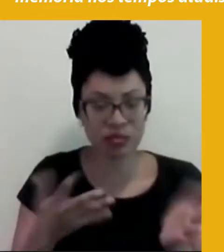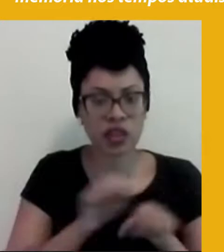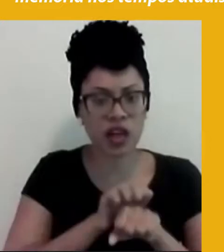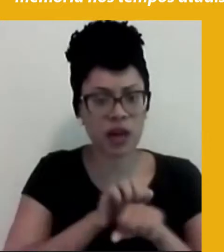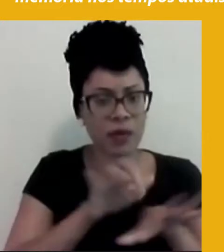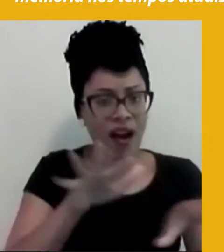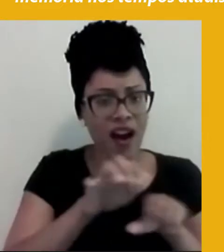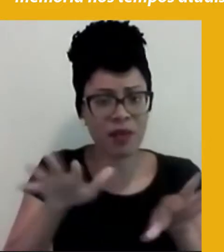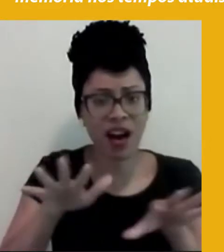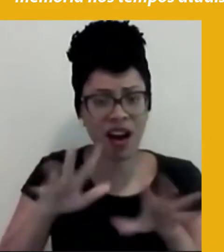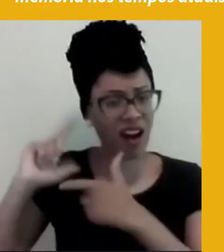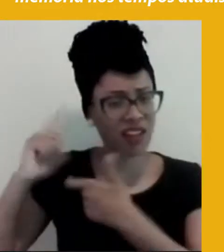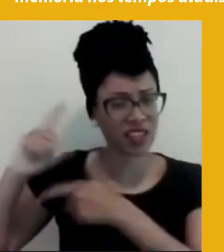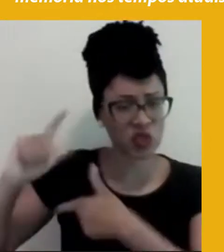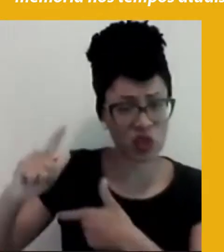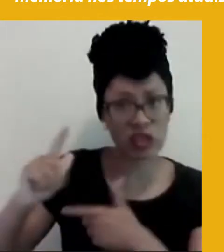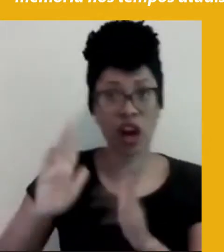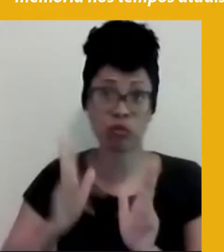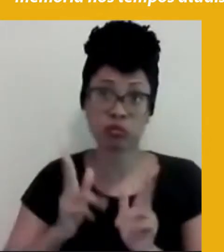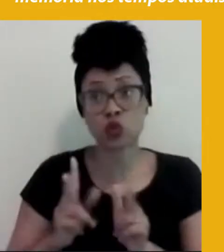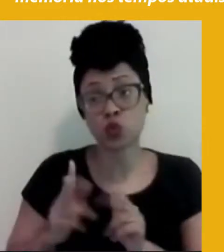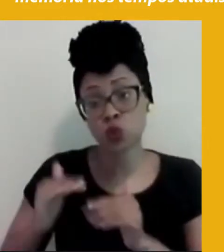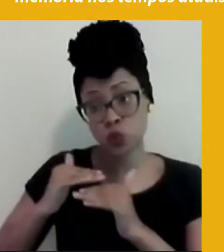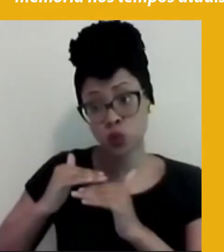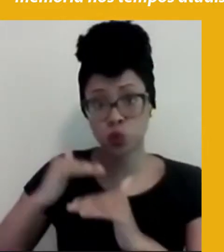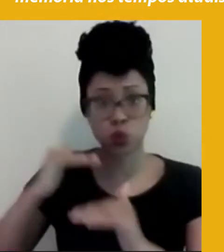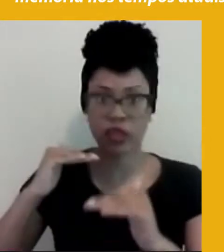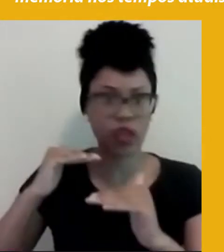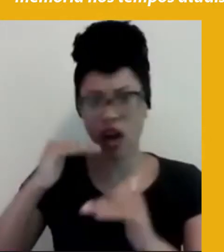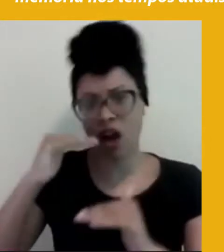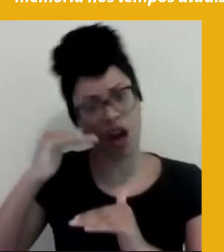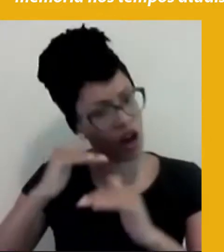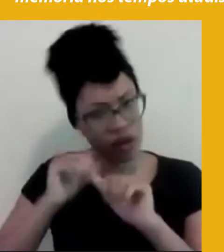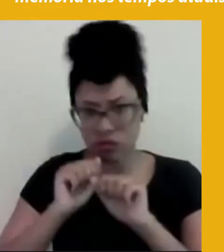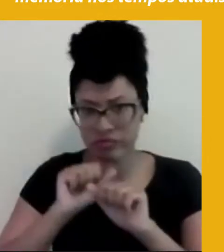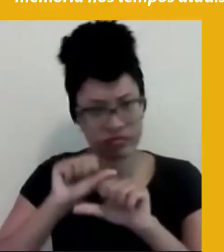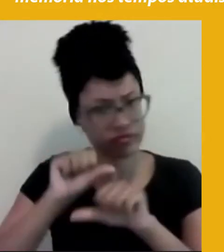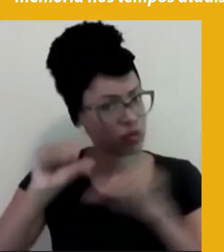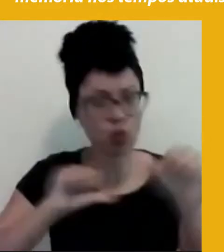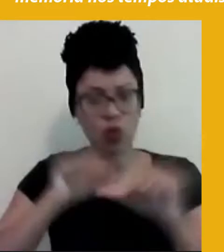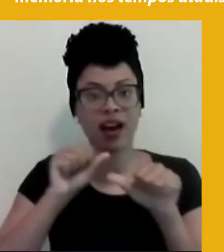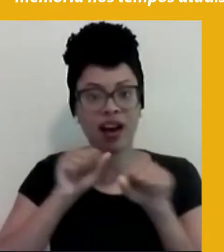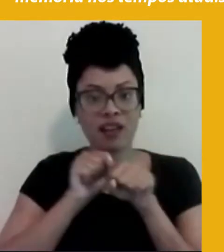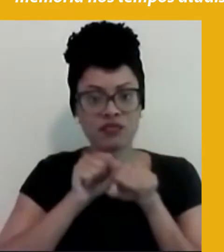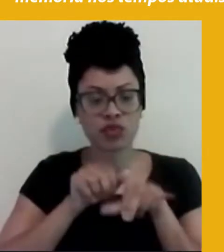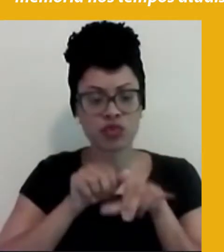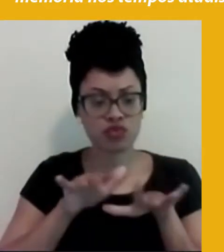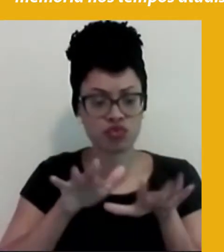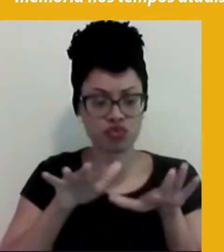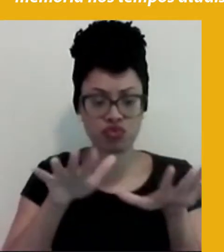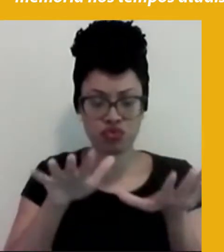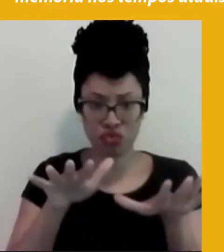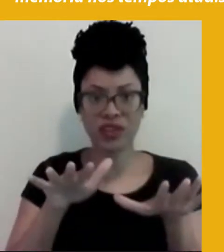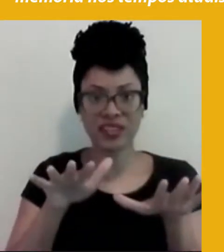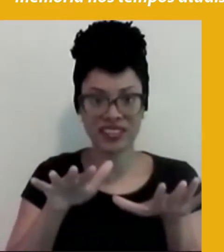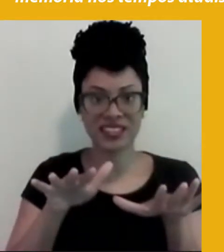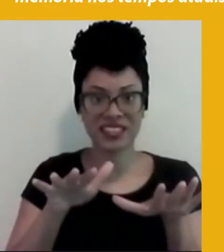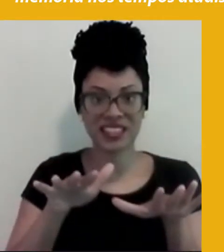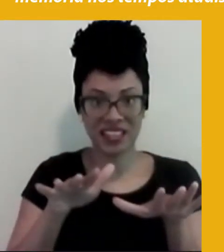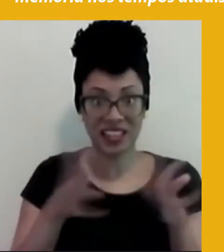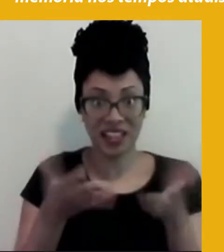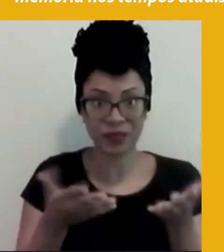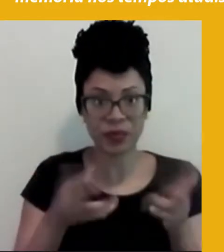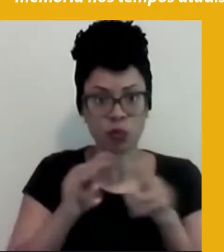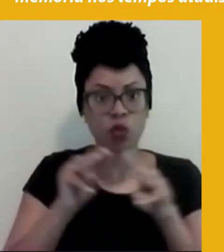tradicional de abordagem, da história da arte, outros grandes conhecimentos agora. Eles devem ser os nossos defensores maior do conhecimento.